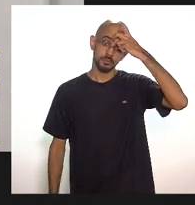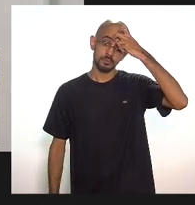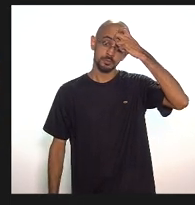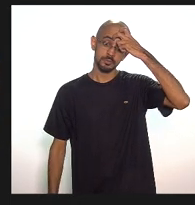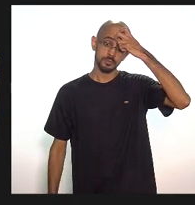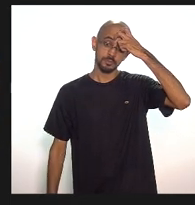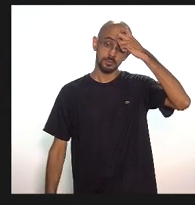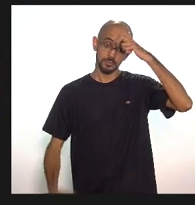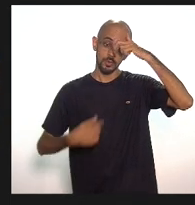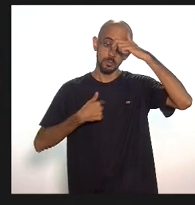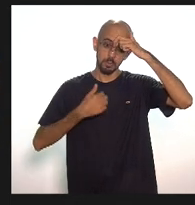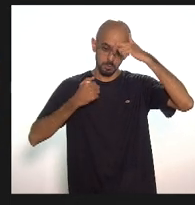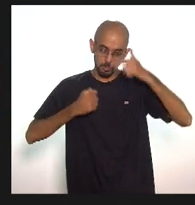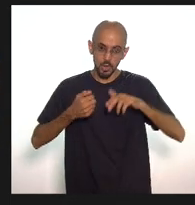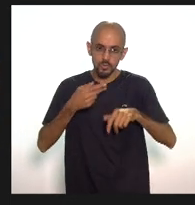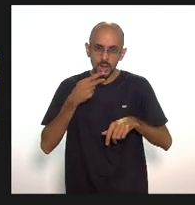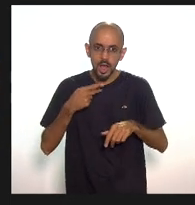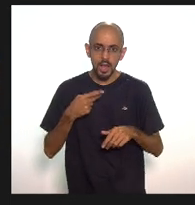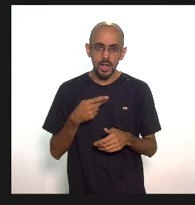Mariana, posso falar?